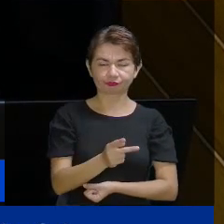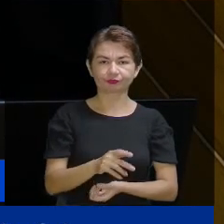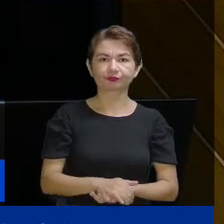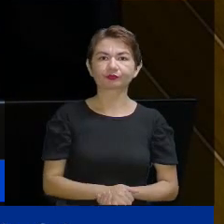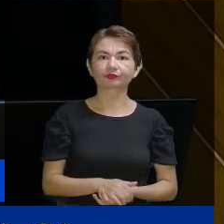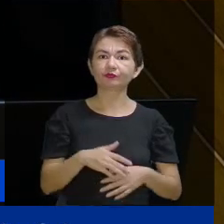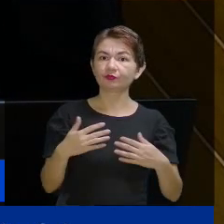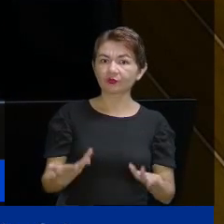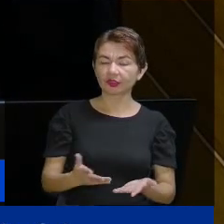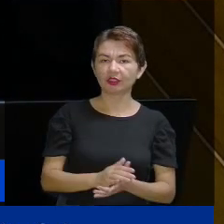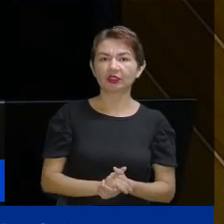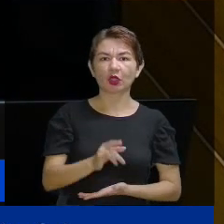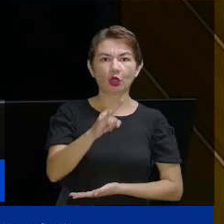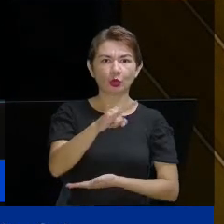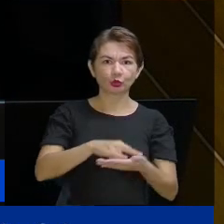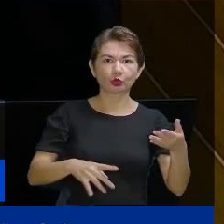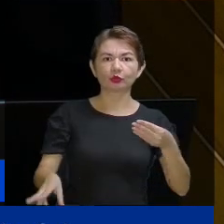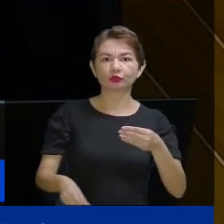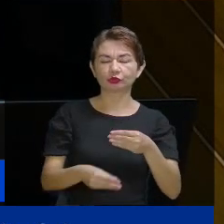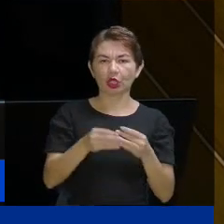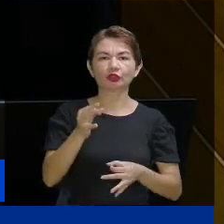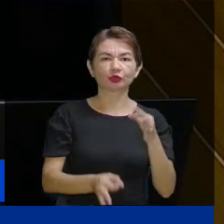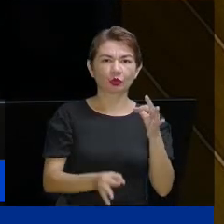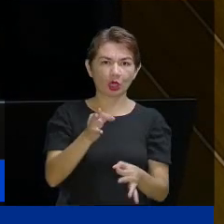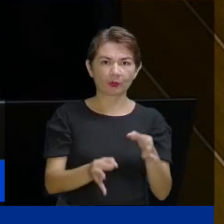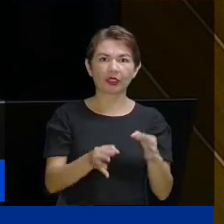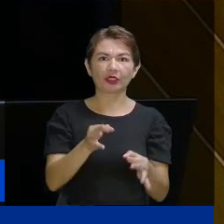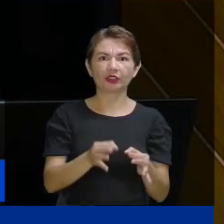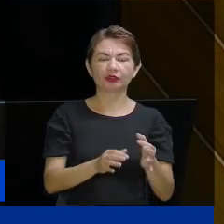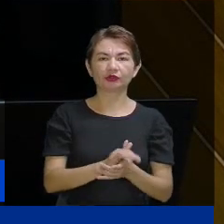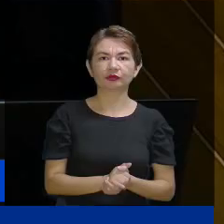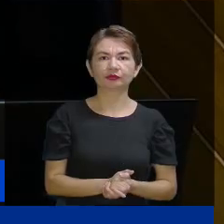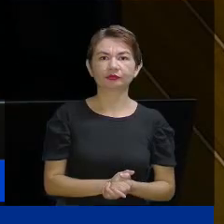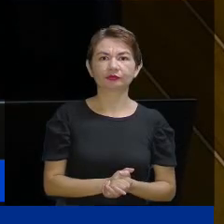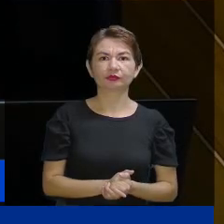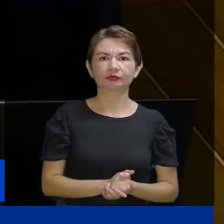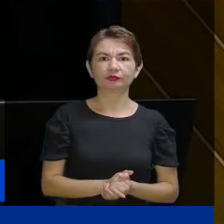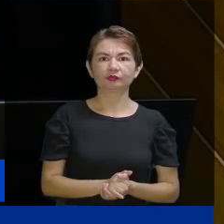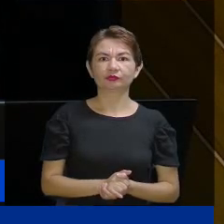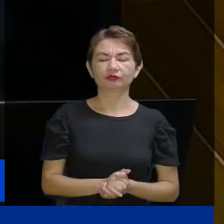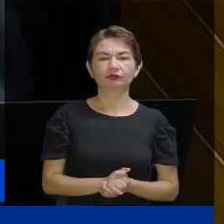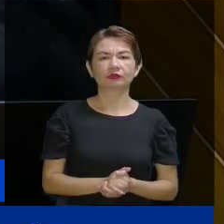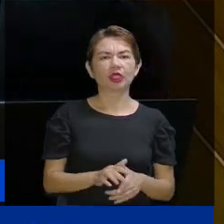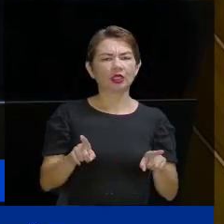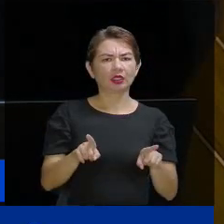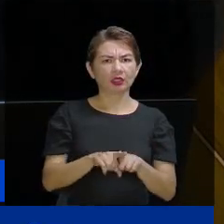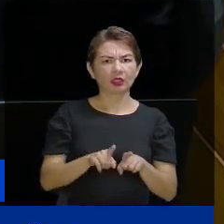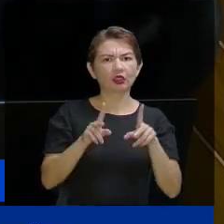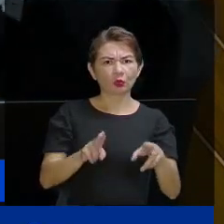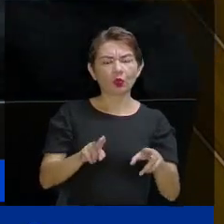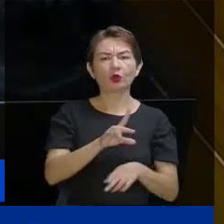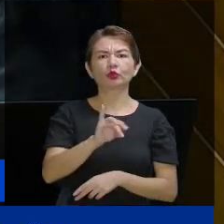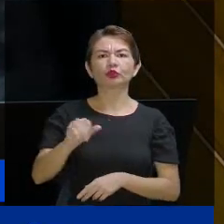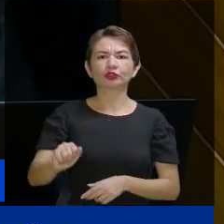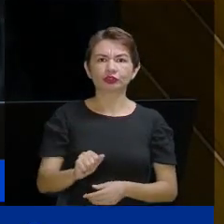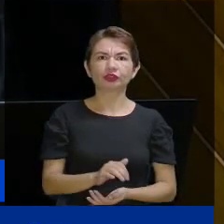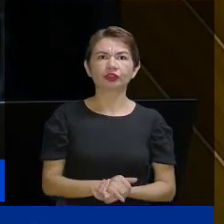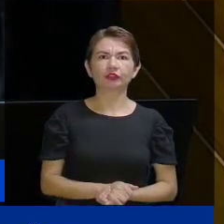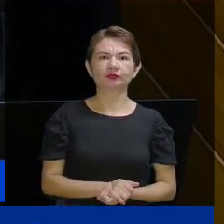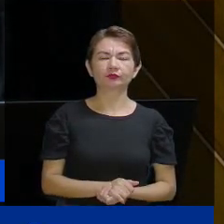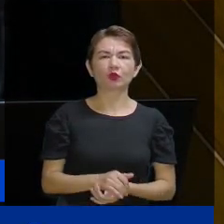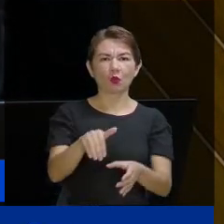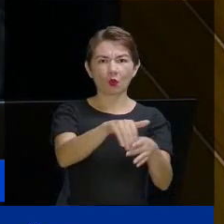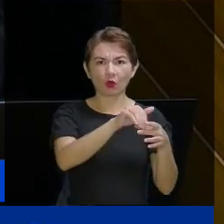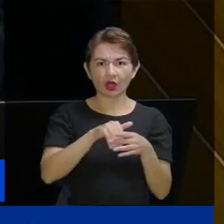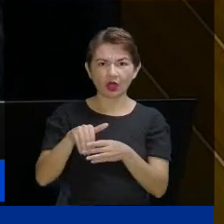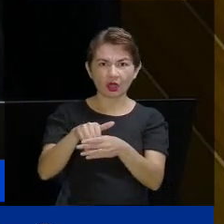que a certidão juntada do julgamento, ela foi no ID tal, mas da mesma data. Contudo, o teor do acordo, ele só